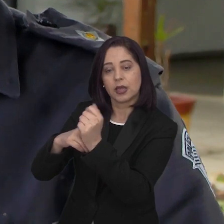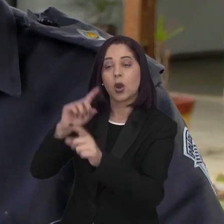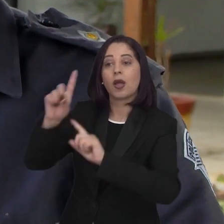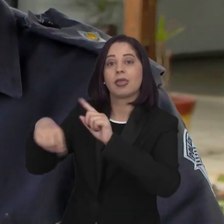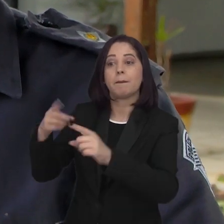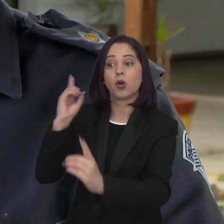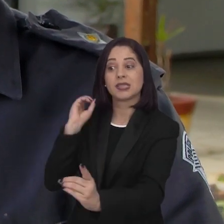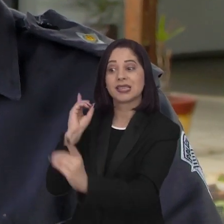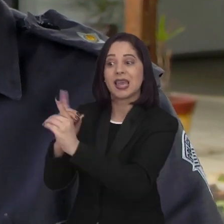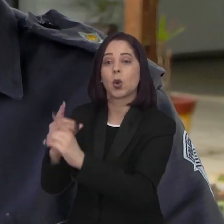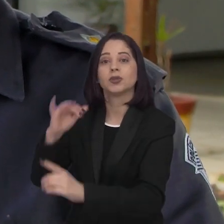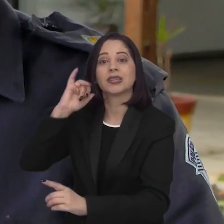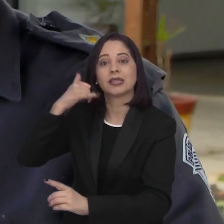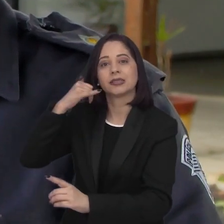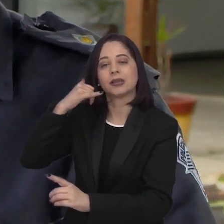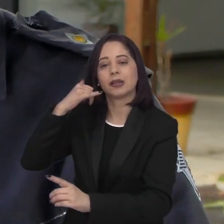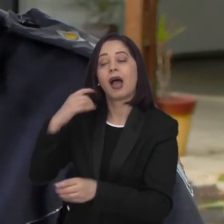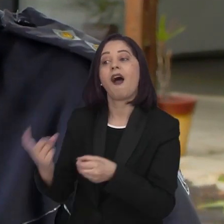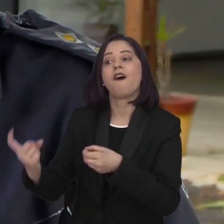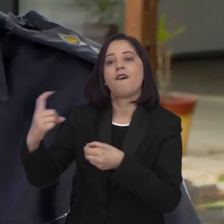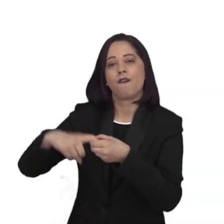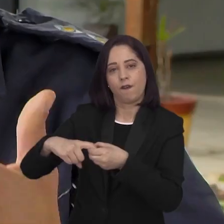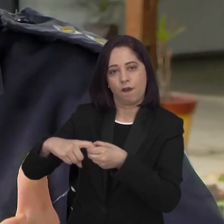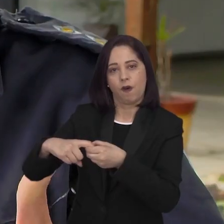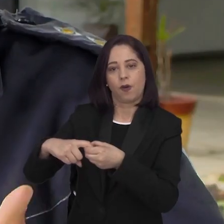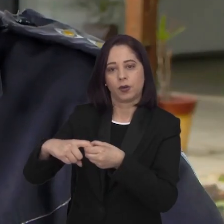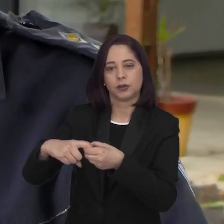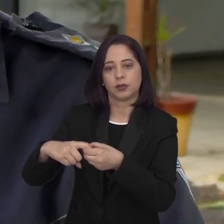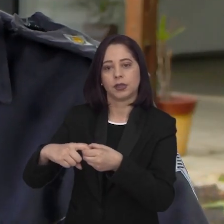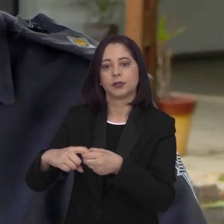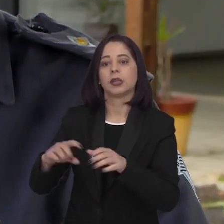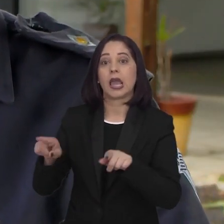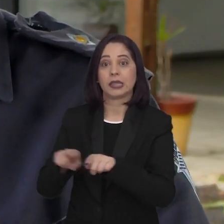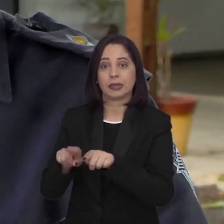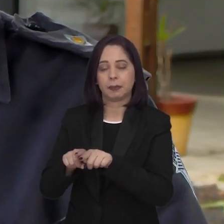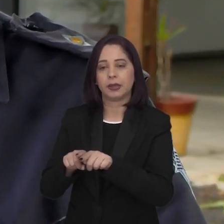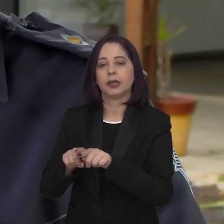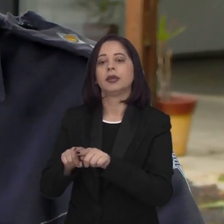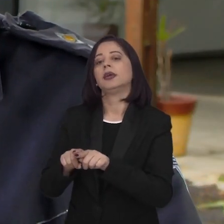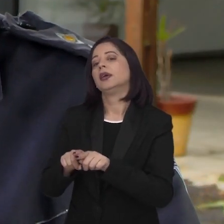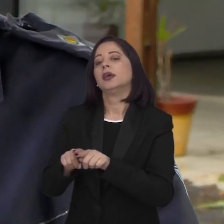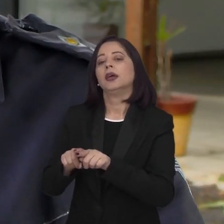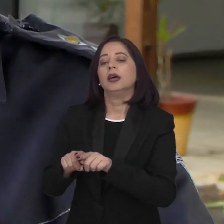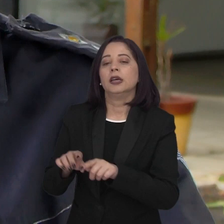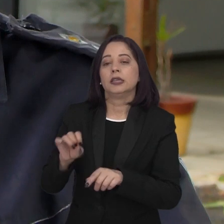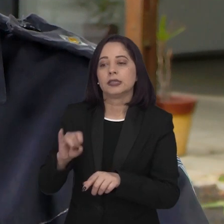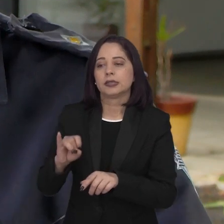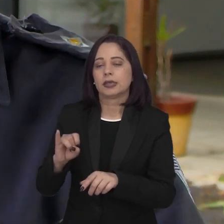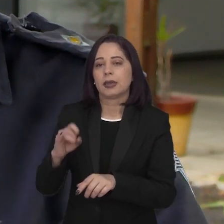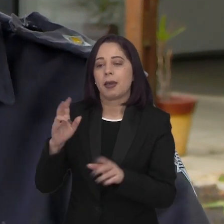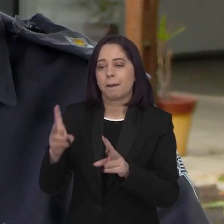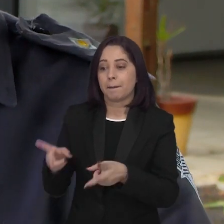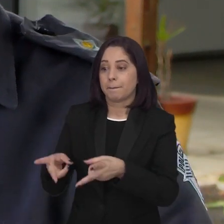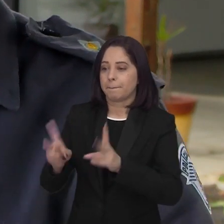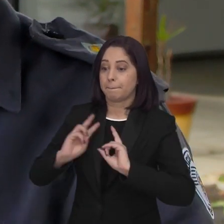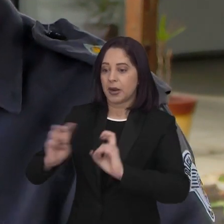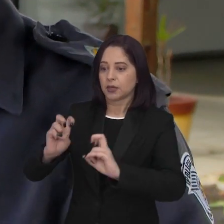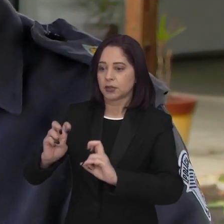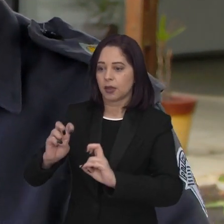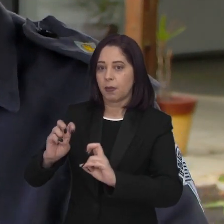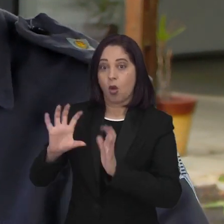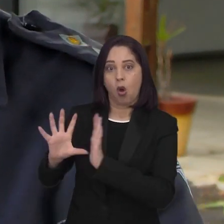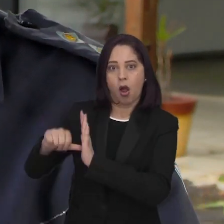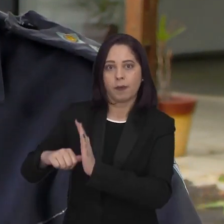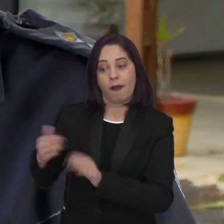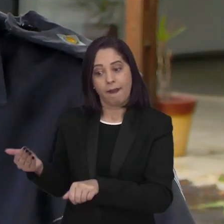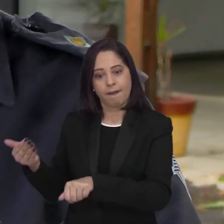login para possibilitar o acesso através de um computador. Além de tudo isso daí, logo de início, né, a partir do momento que se dê falta